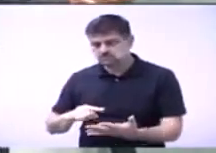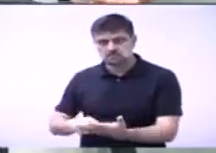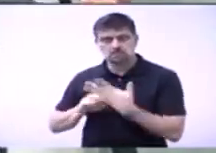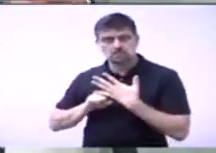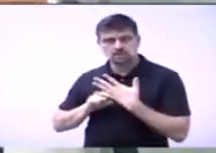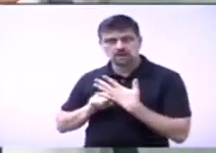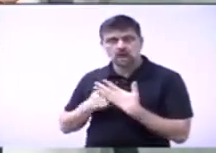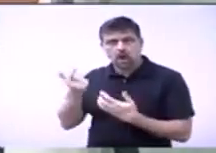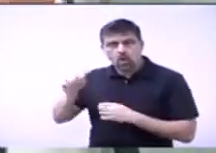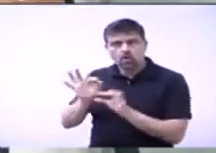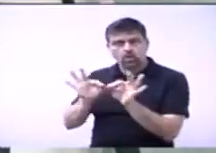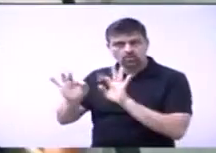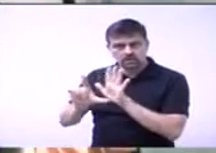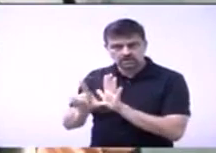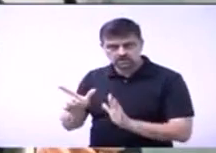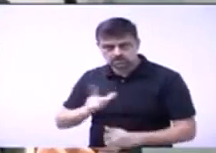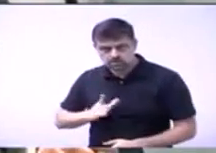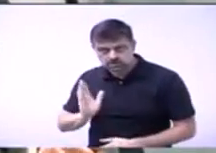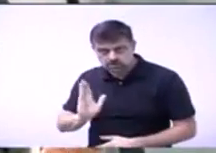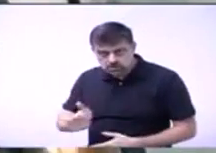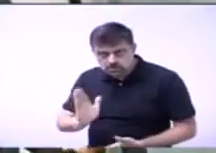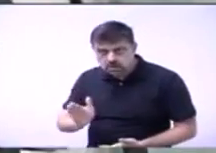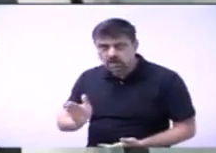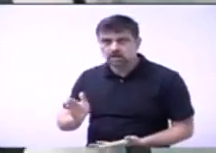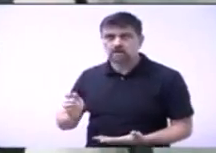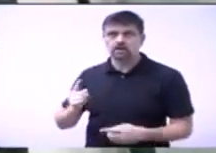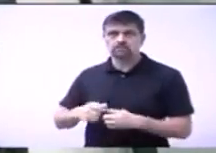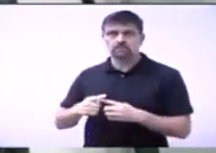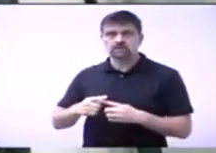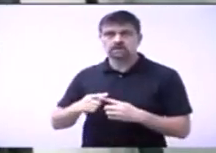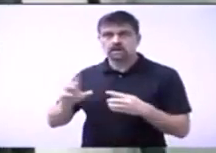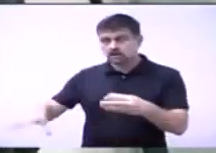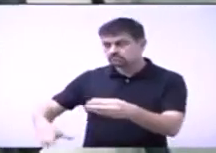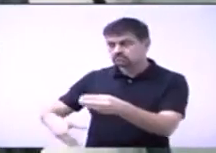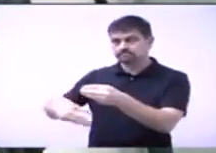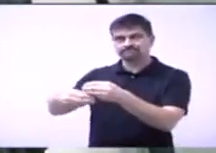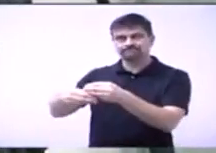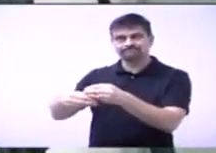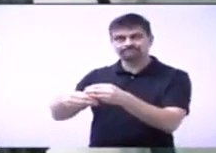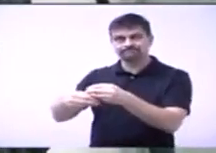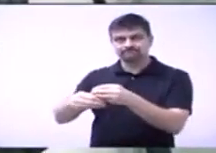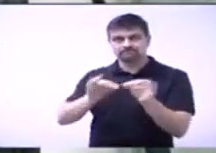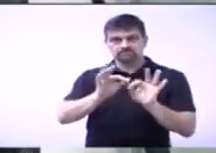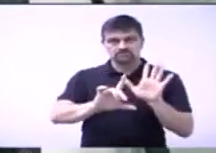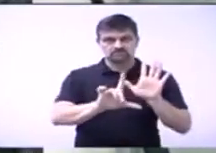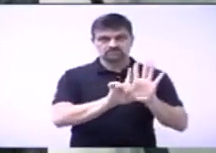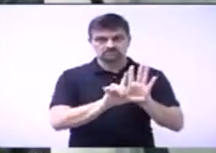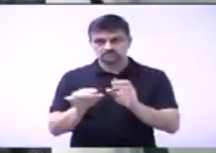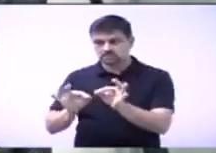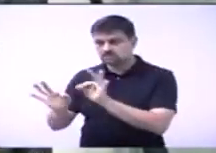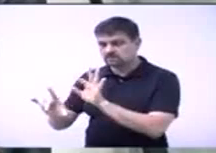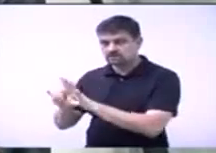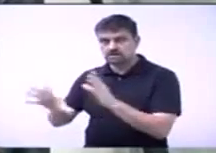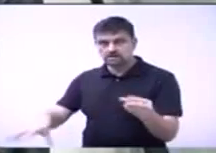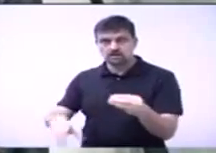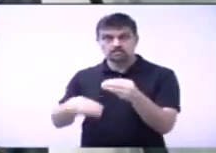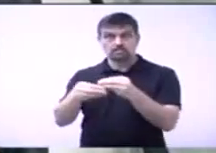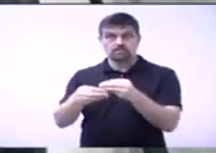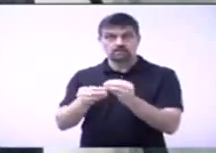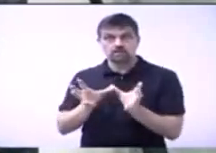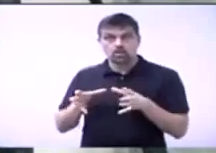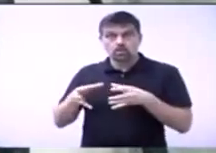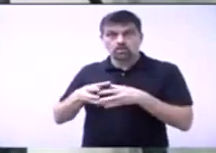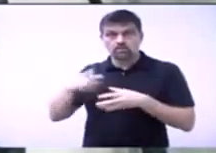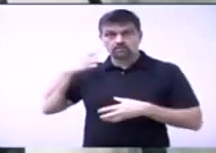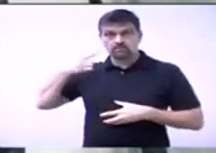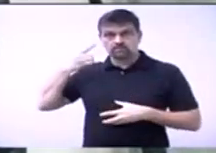acho bacana a gente ver isso, porque muito possivelmente uma complementa a outra. Entendo eu que o departamento jurídico da casa, teoricamente,